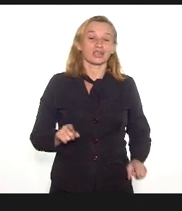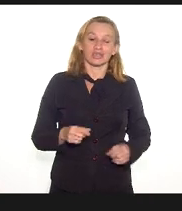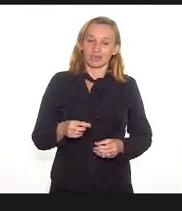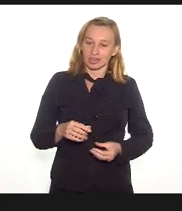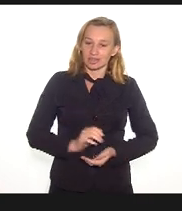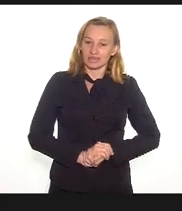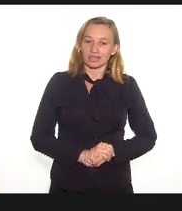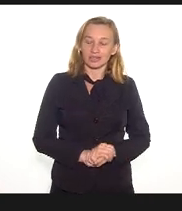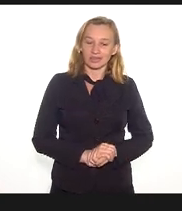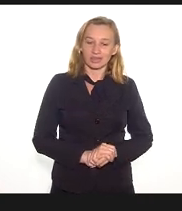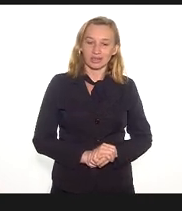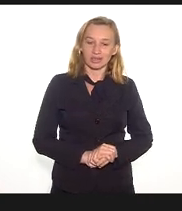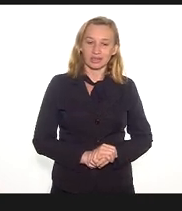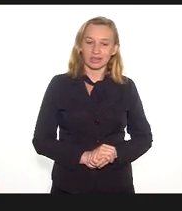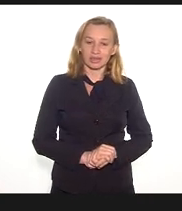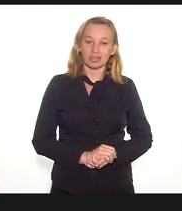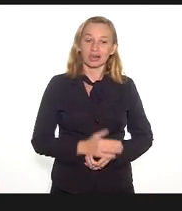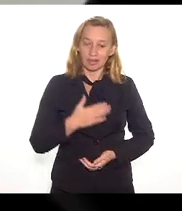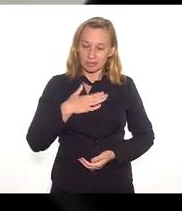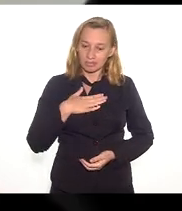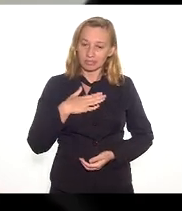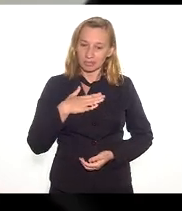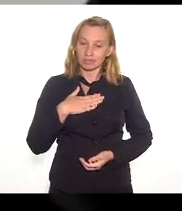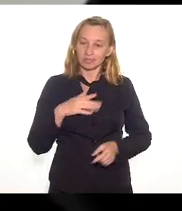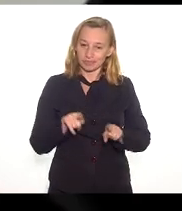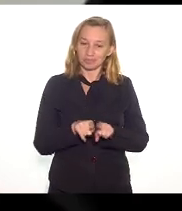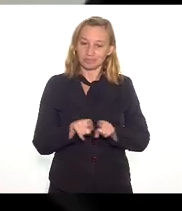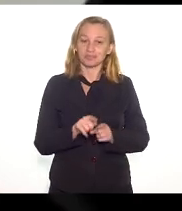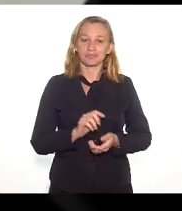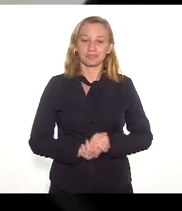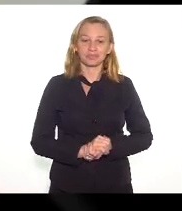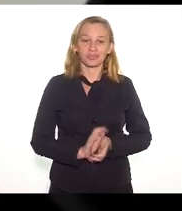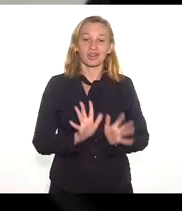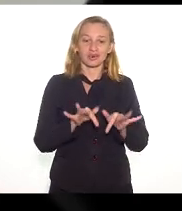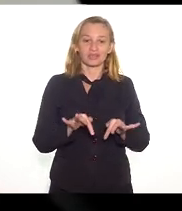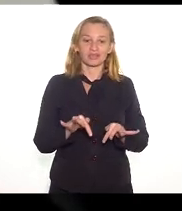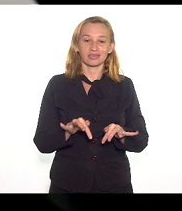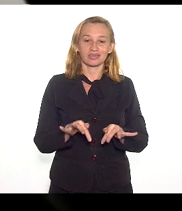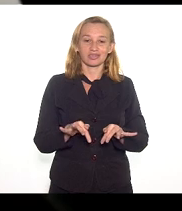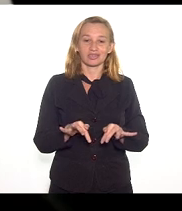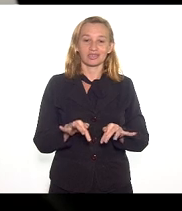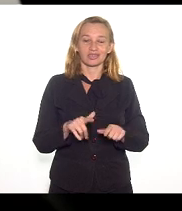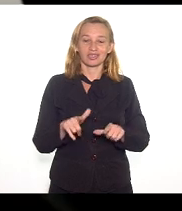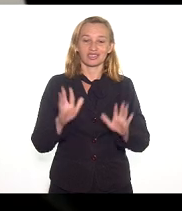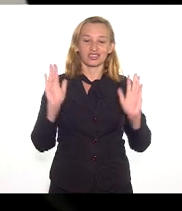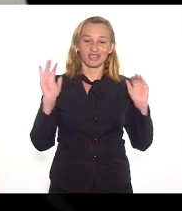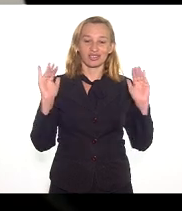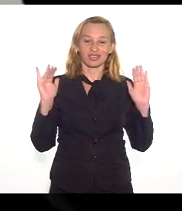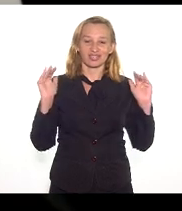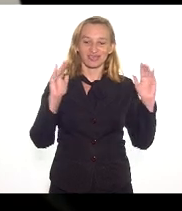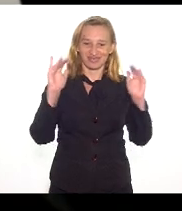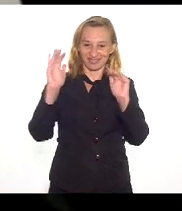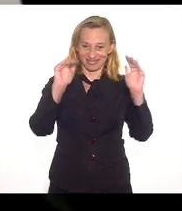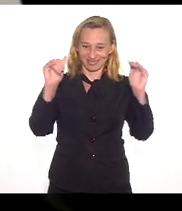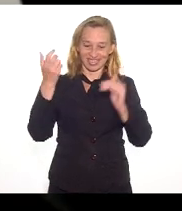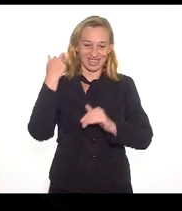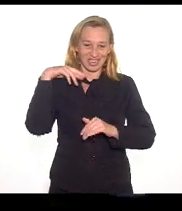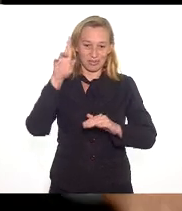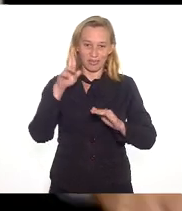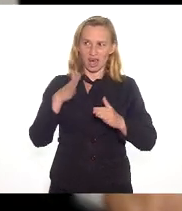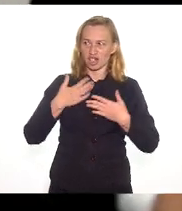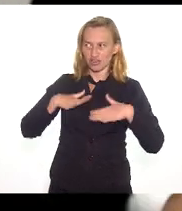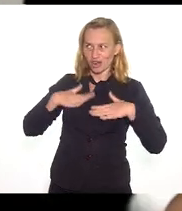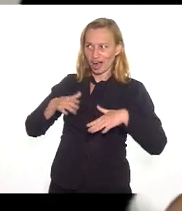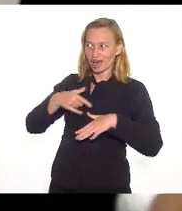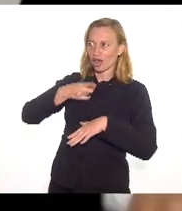envolve a minha pessoa. Bom final de semana. Bom final de semana. Tchau. Leomar, vai devagar na pinga,